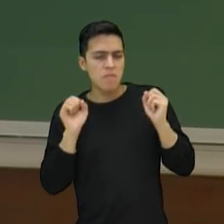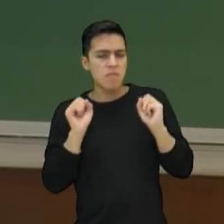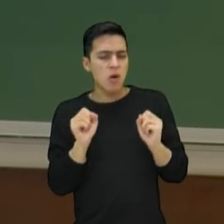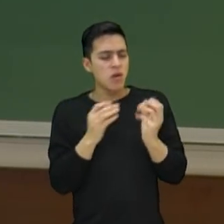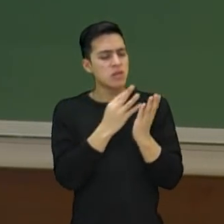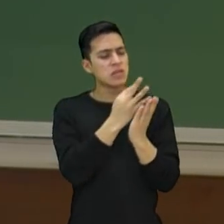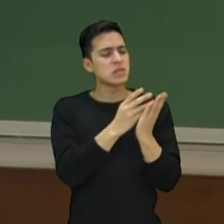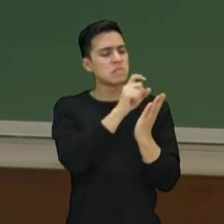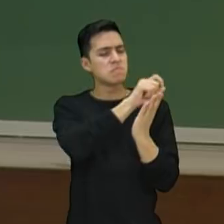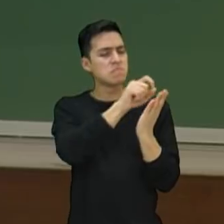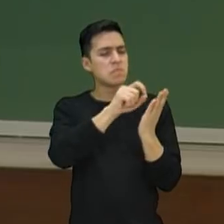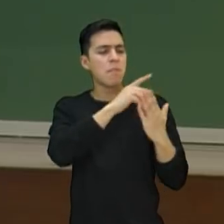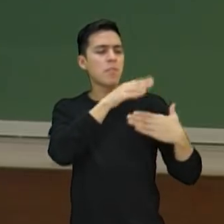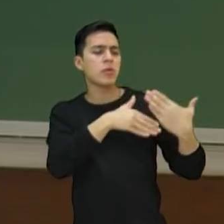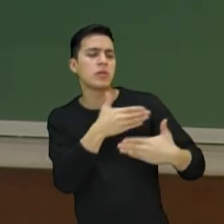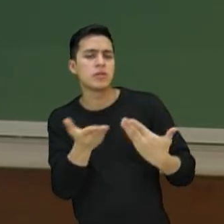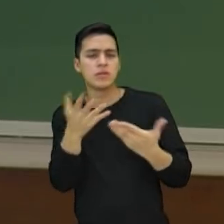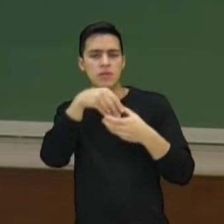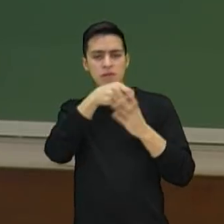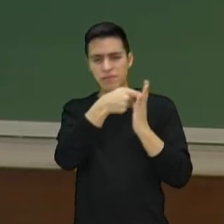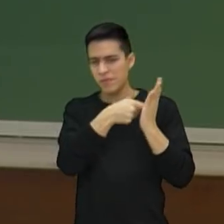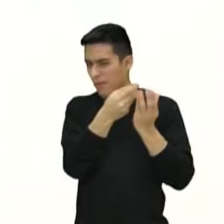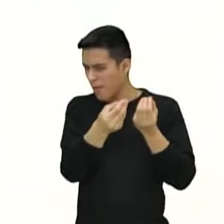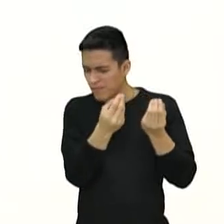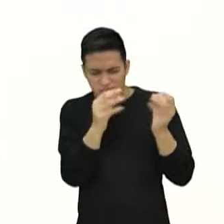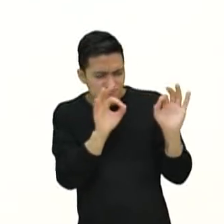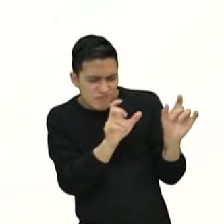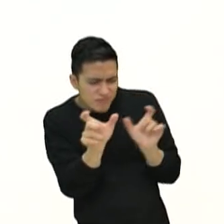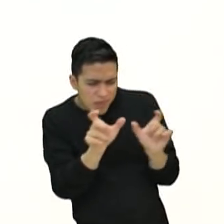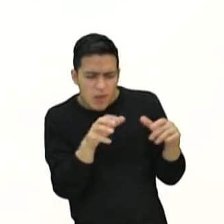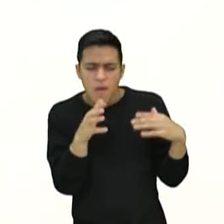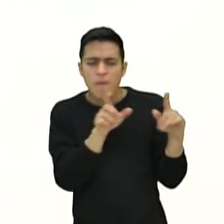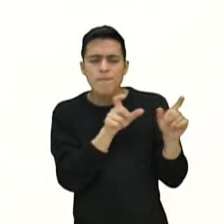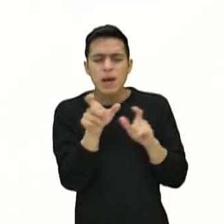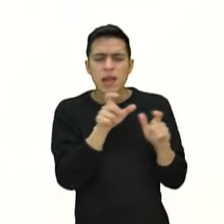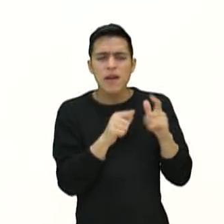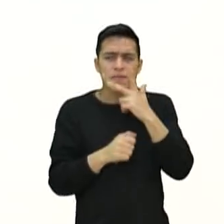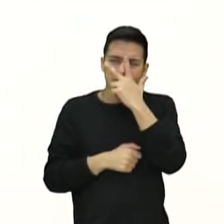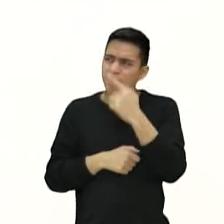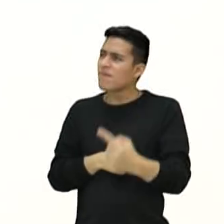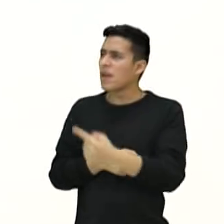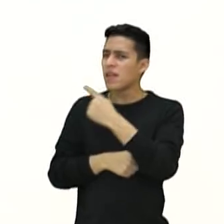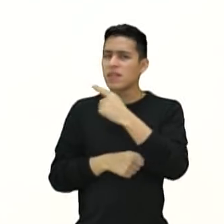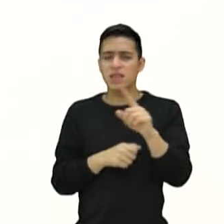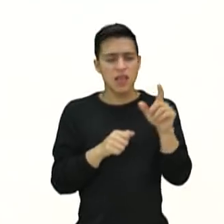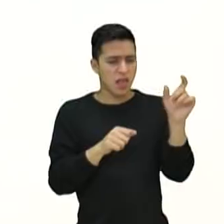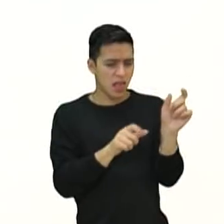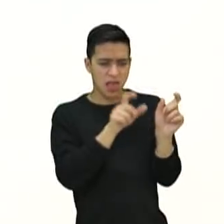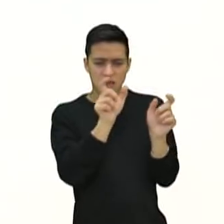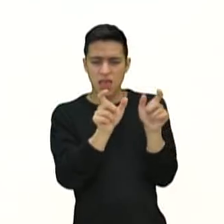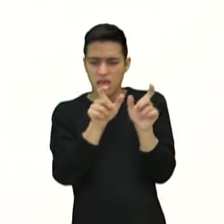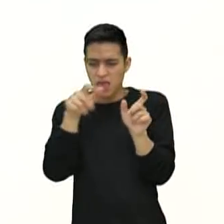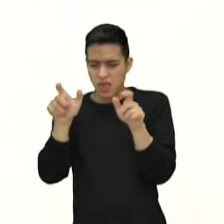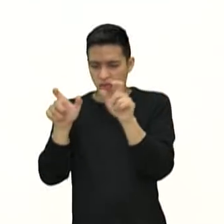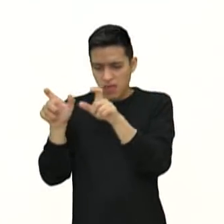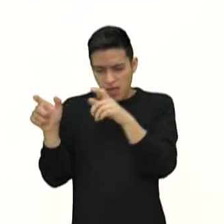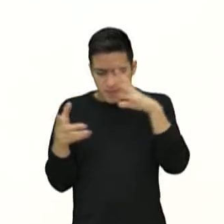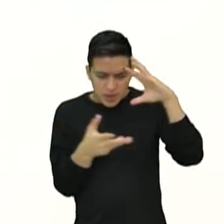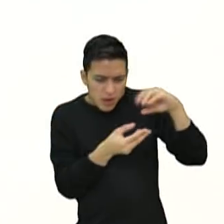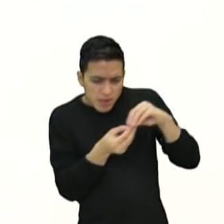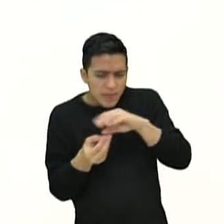progressão existente no texto? Quais seriam as palavras que puxam outras palavras para a compreensão da